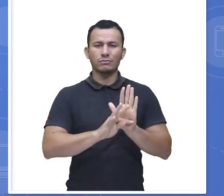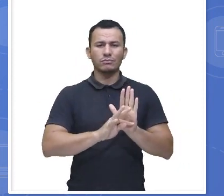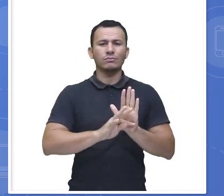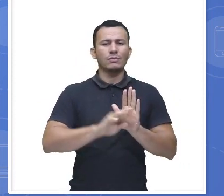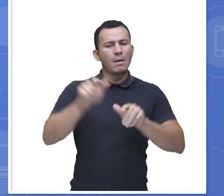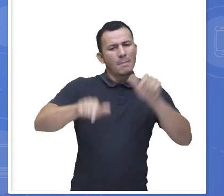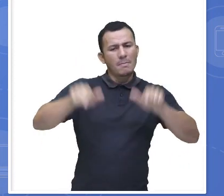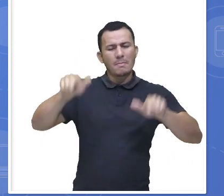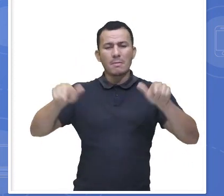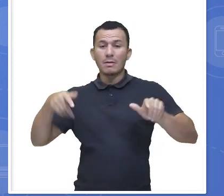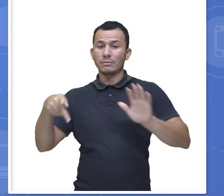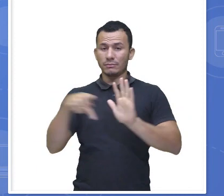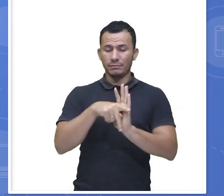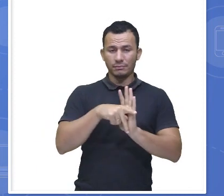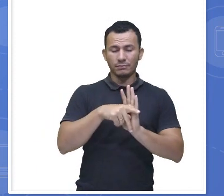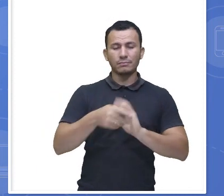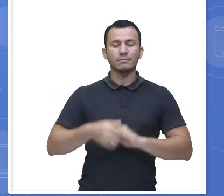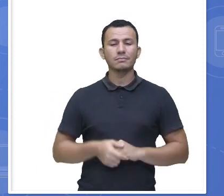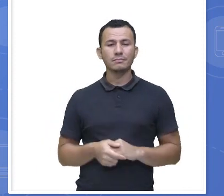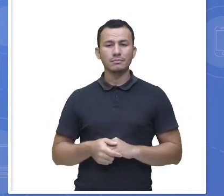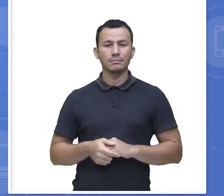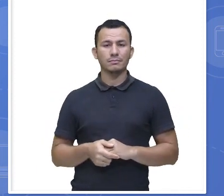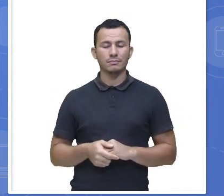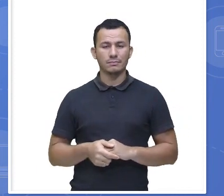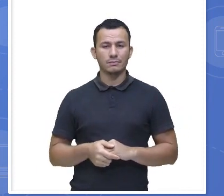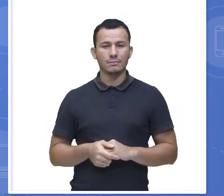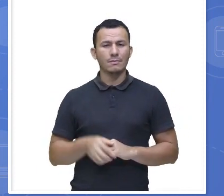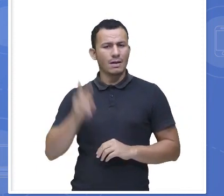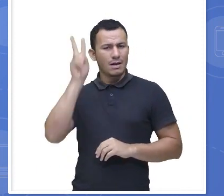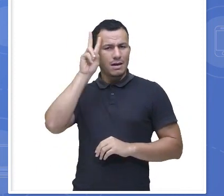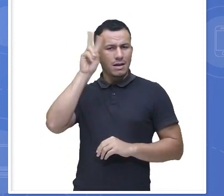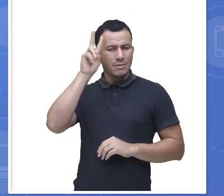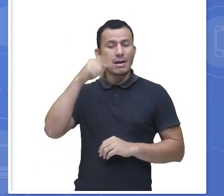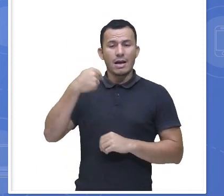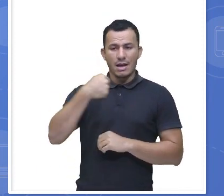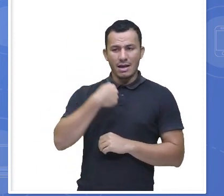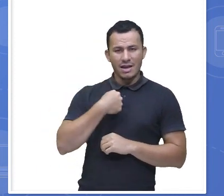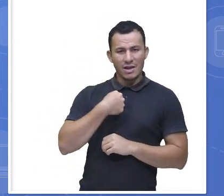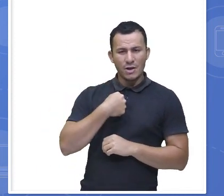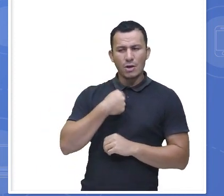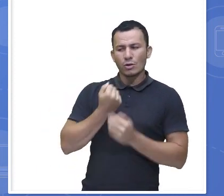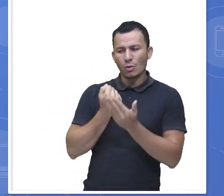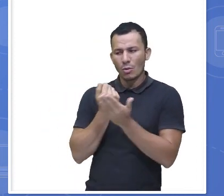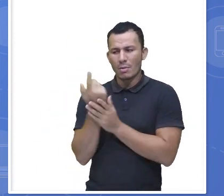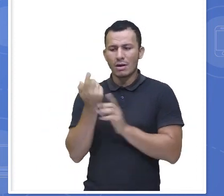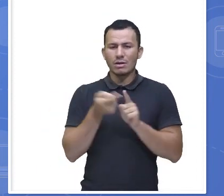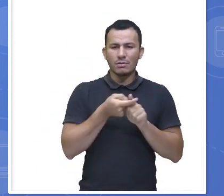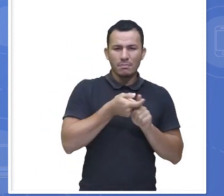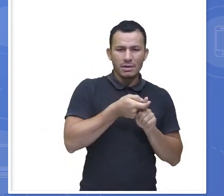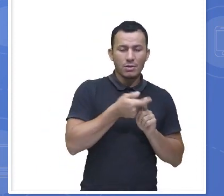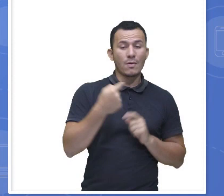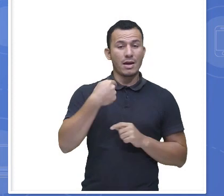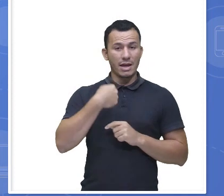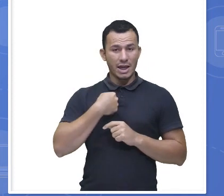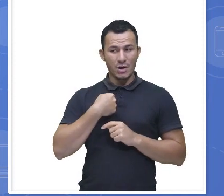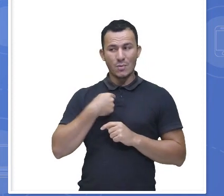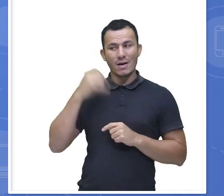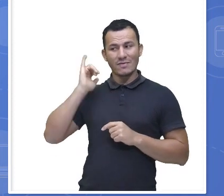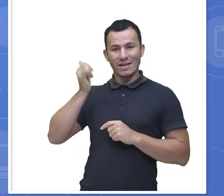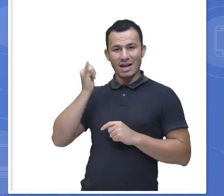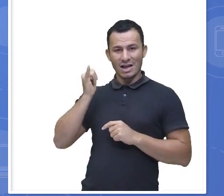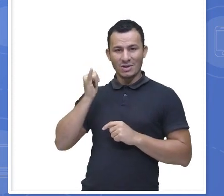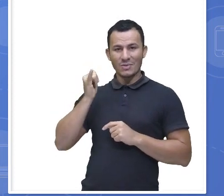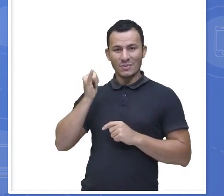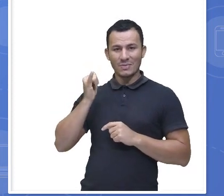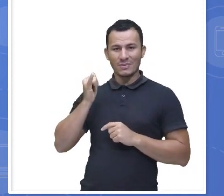história, sendo personagem da história. Você viu lá na nossa historinha? Eu estava comprando milho para as galinhas, Então ele está narrando em